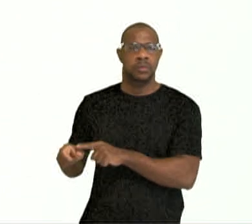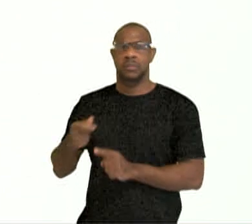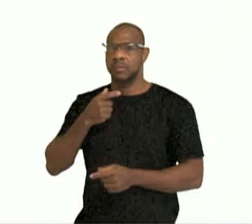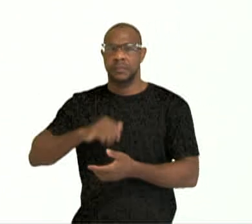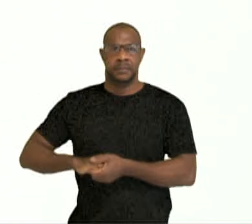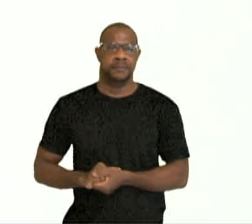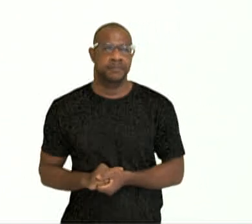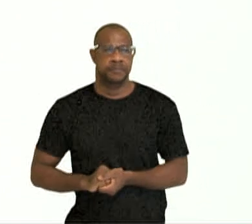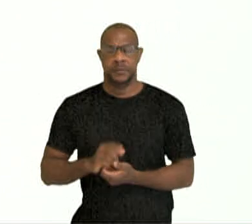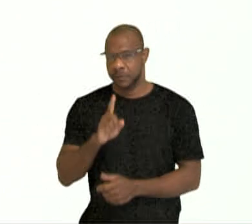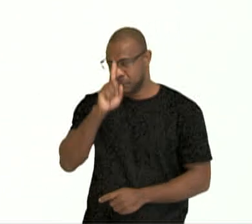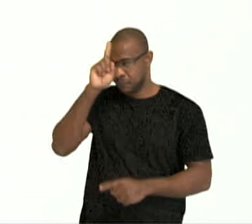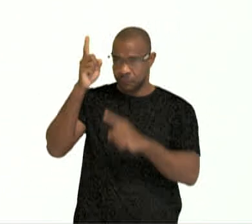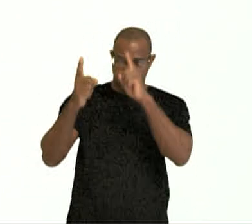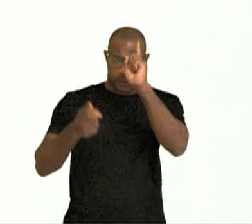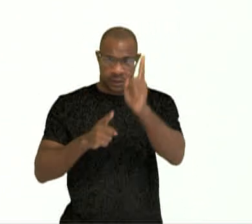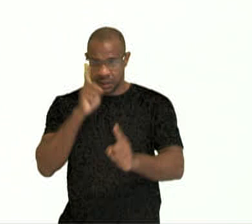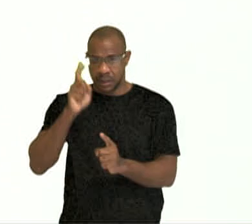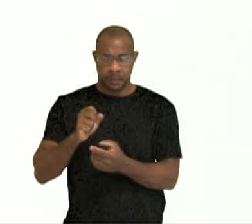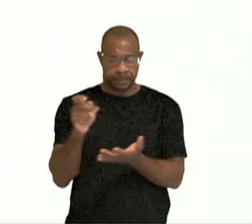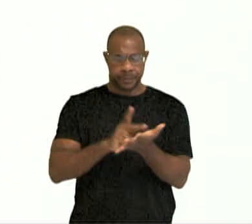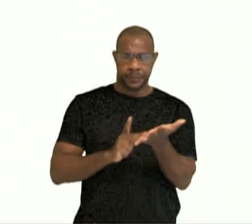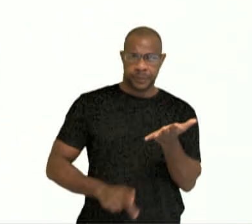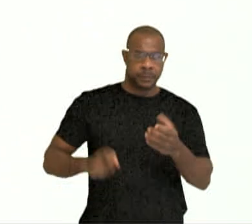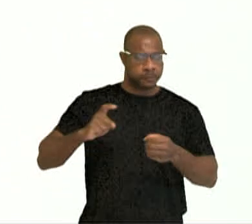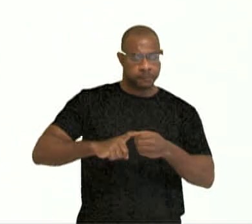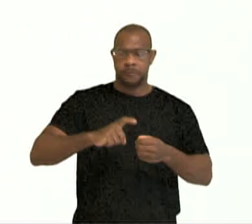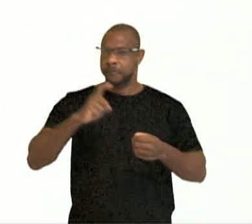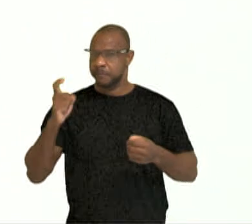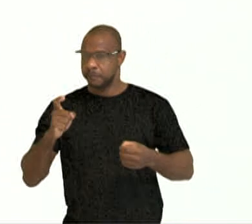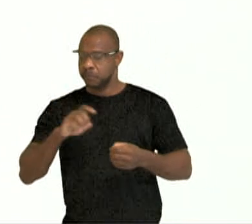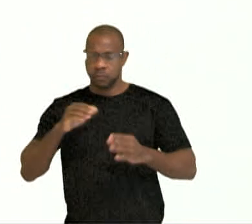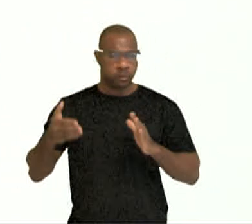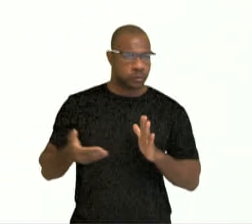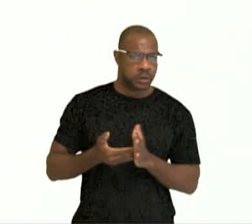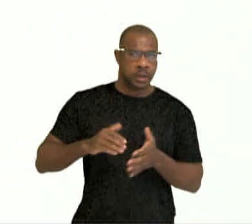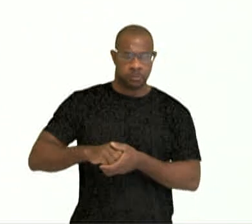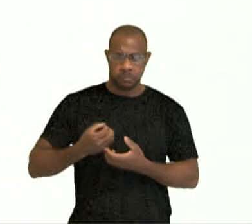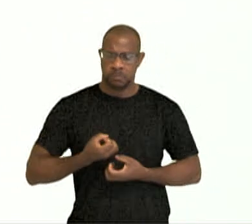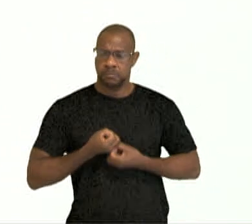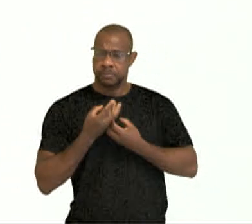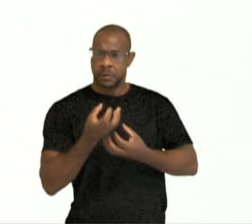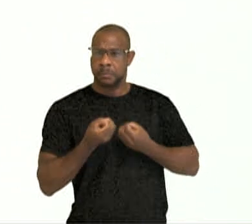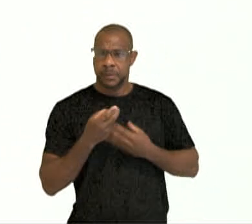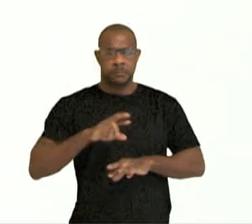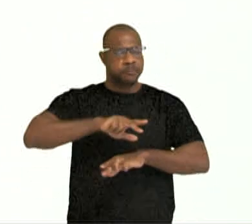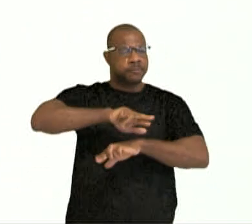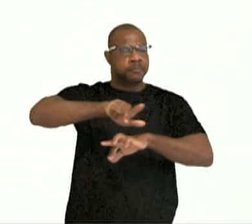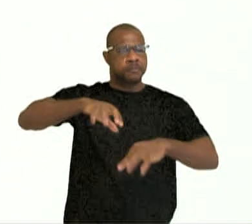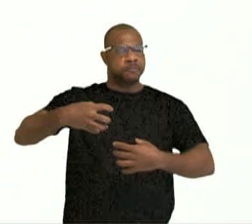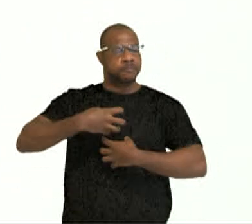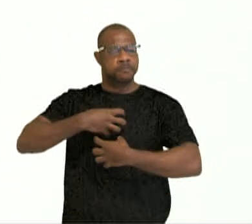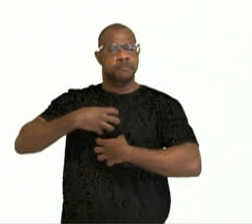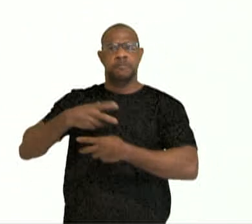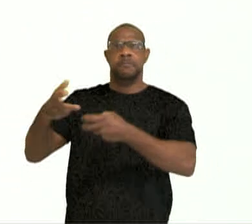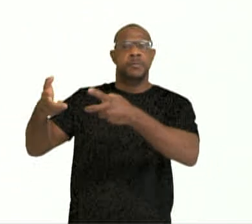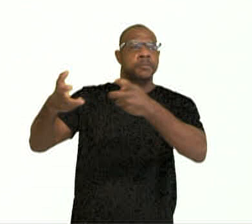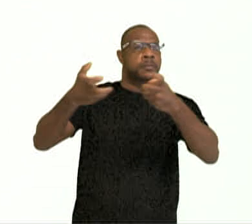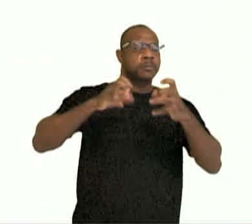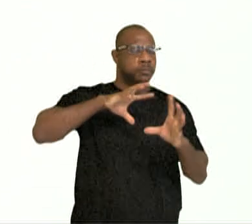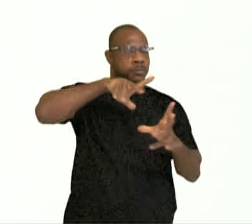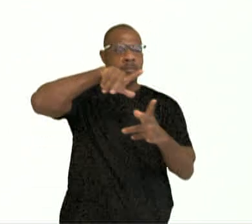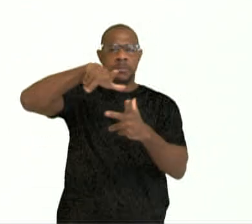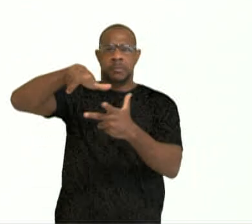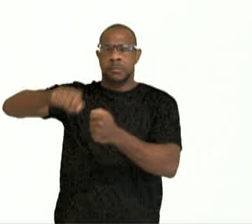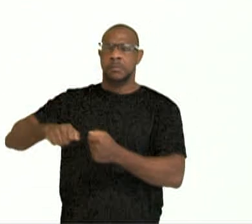de autenticidade total e independência, o qual expressa diferentes maneiras de interpretar o mundo. Isso